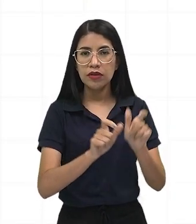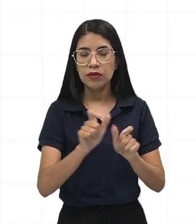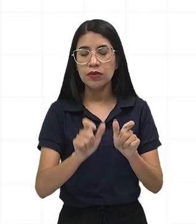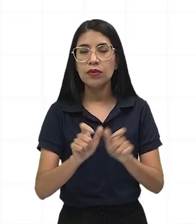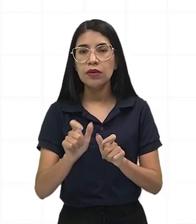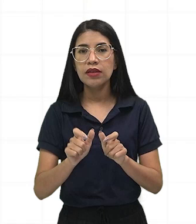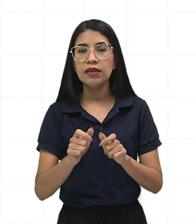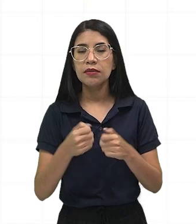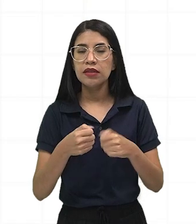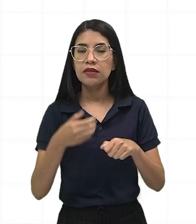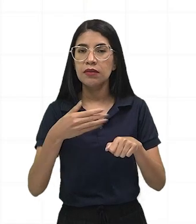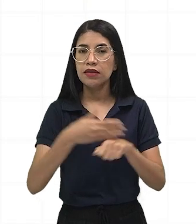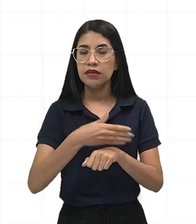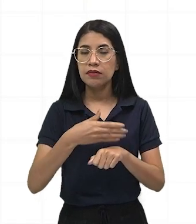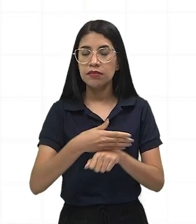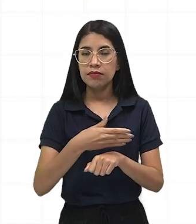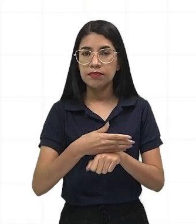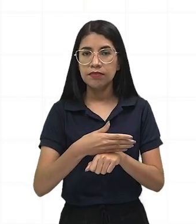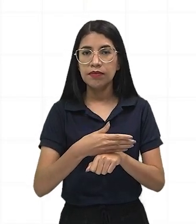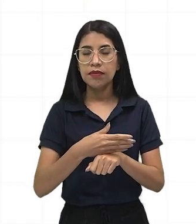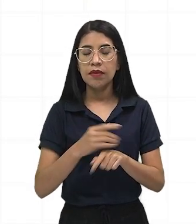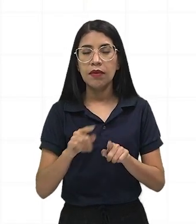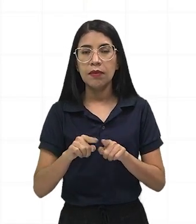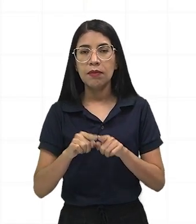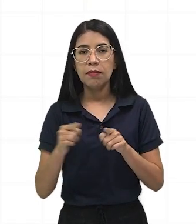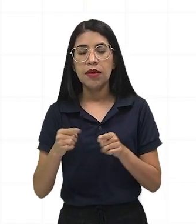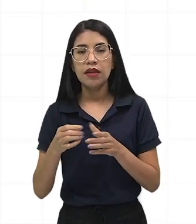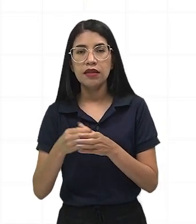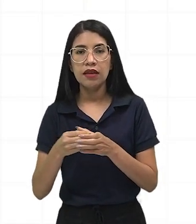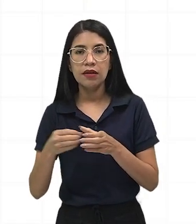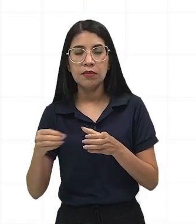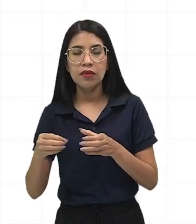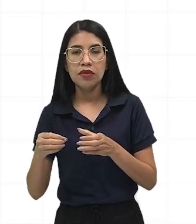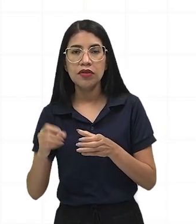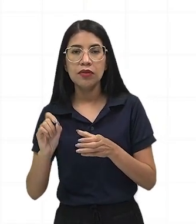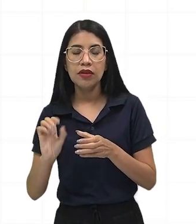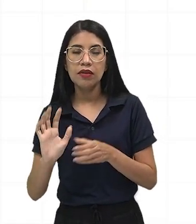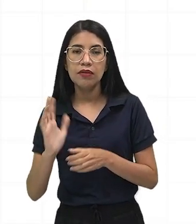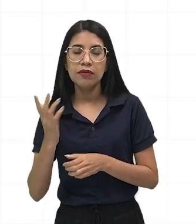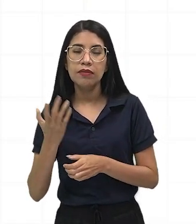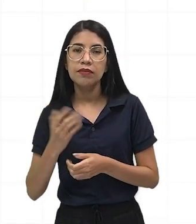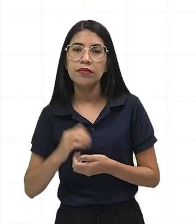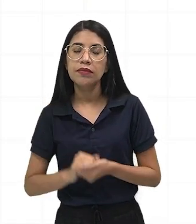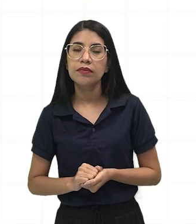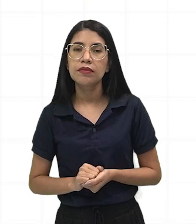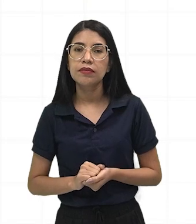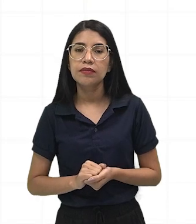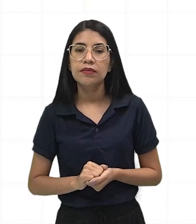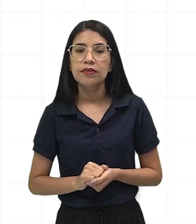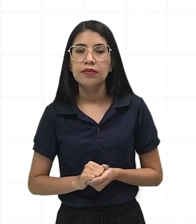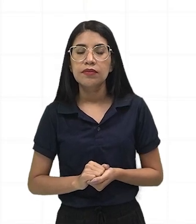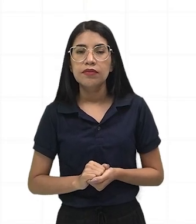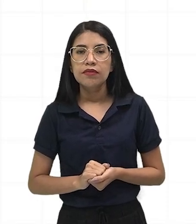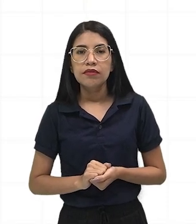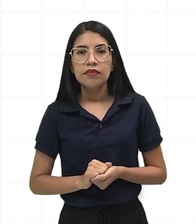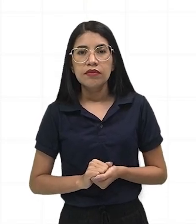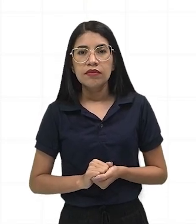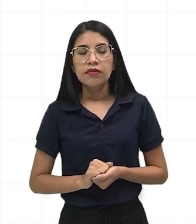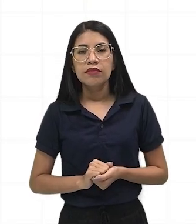população. Vimos aí o censo do IBGE que é feito no Brasil, com toda a população brasileira.